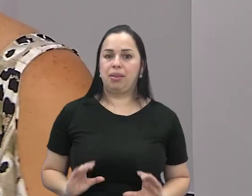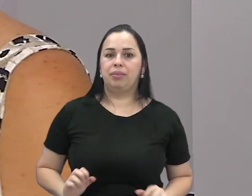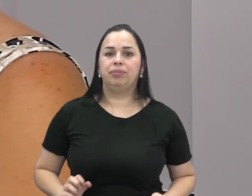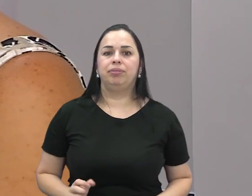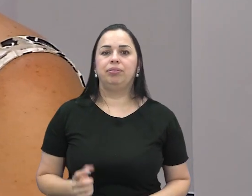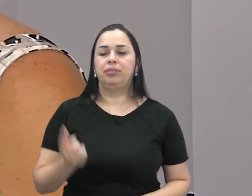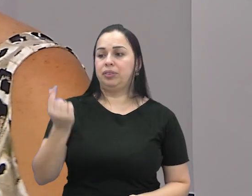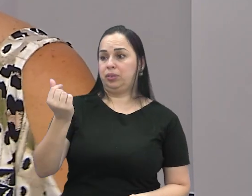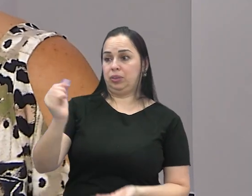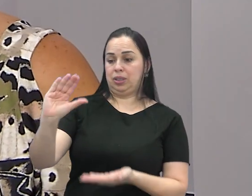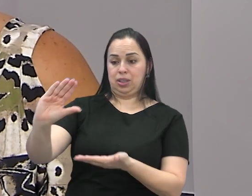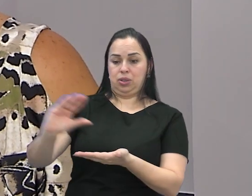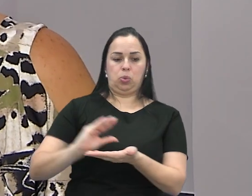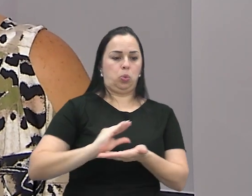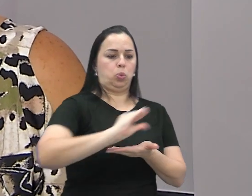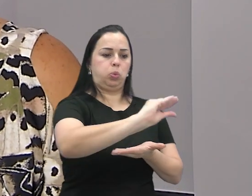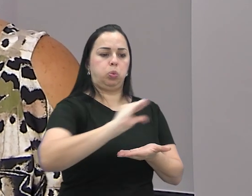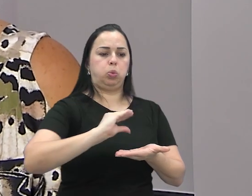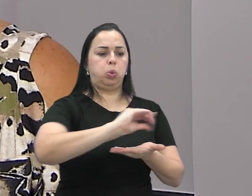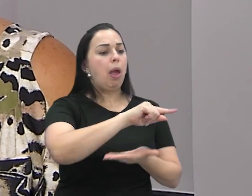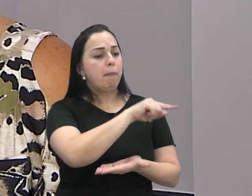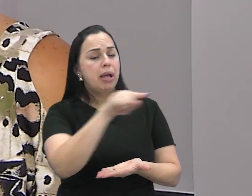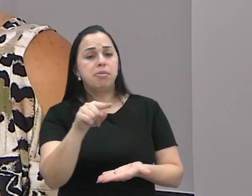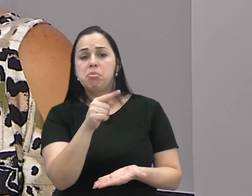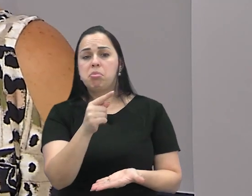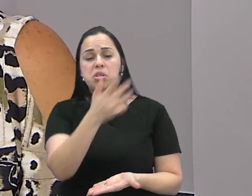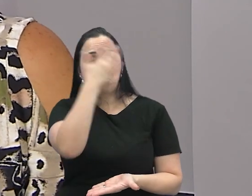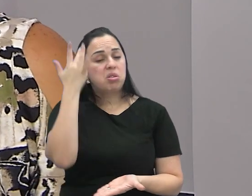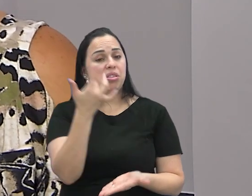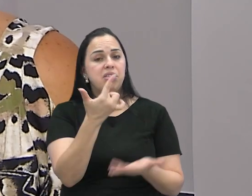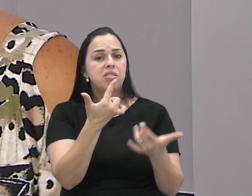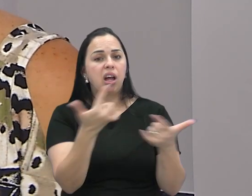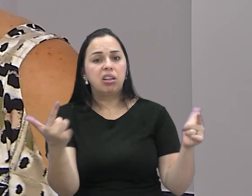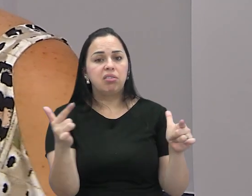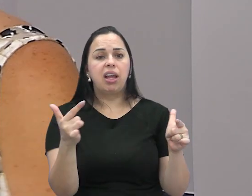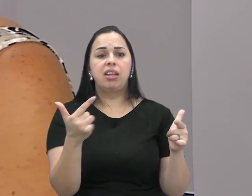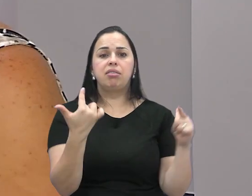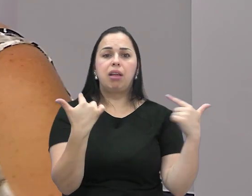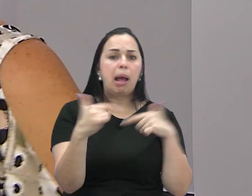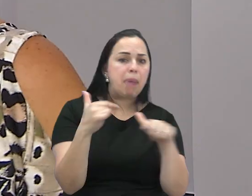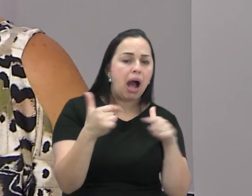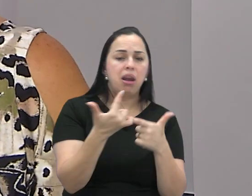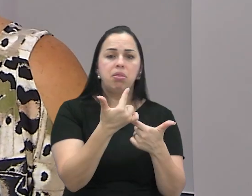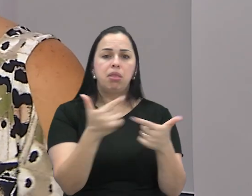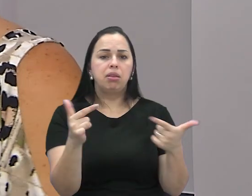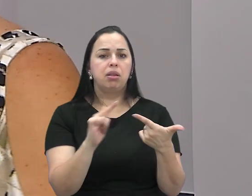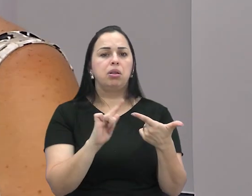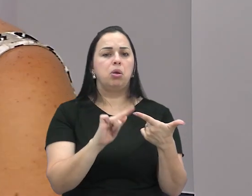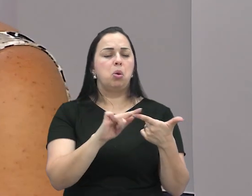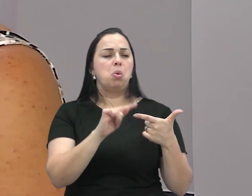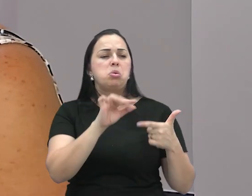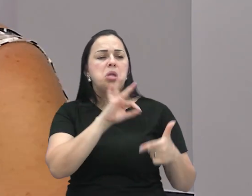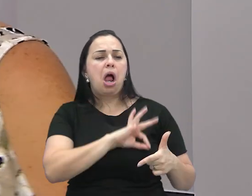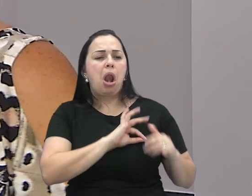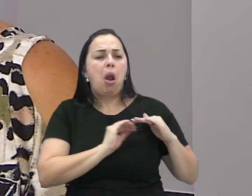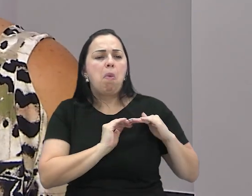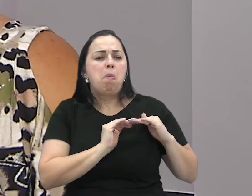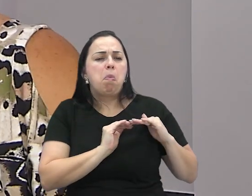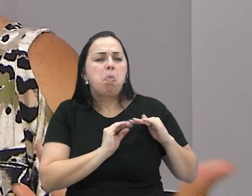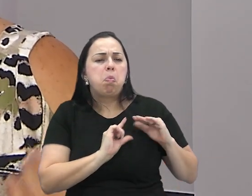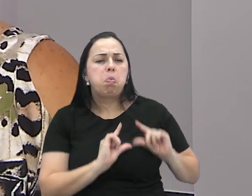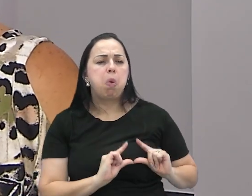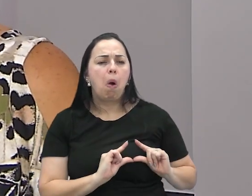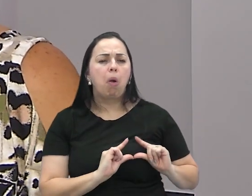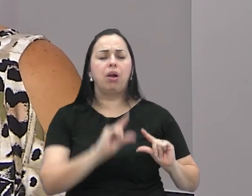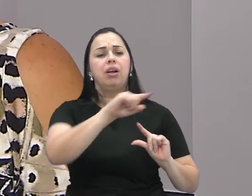A transferência de renda é exatamente para que essas pessoas que não têm, um emprego ou um salário baixíssimo,